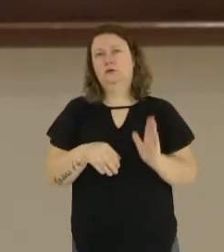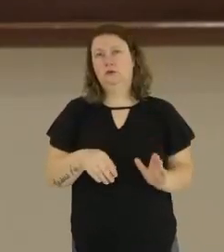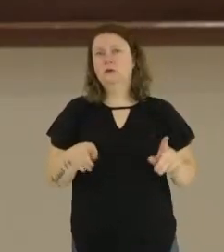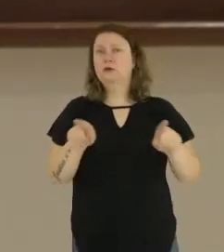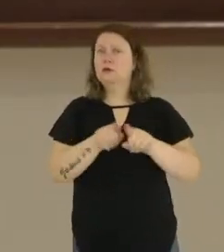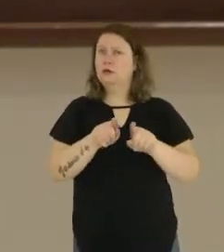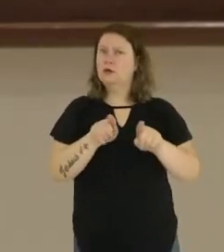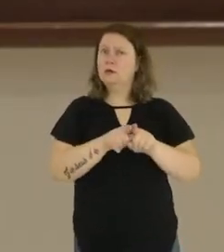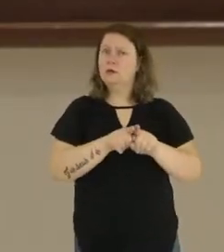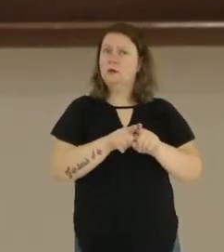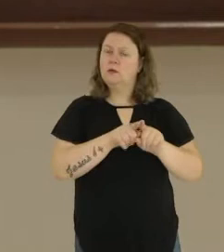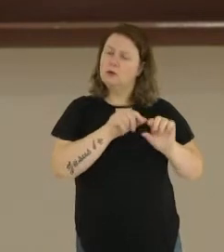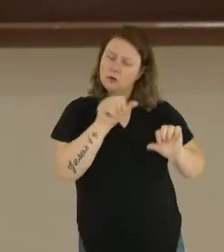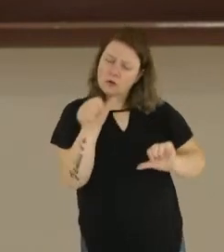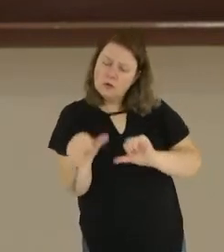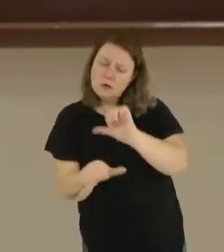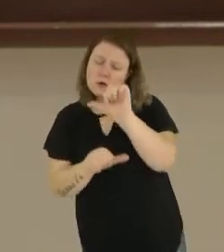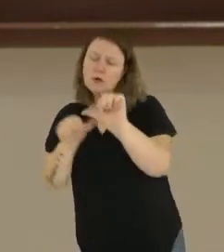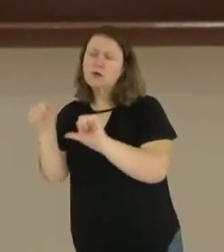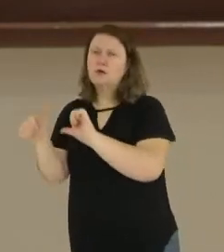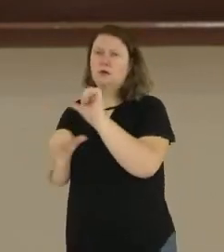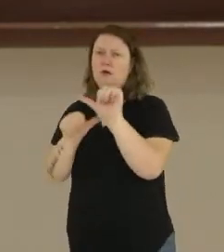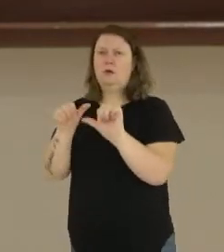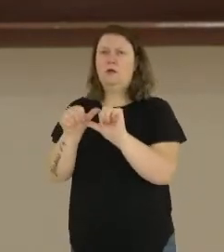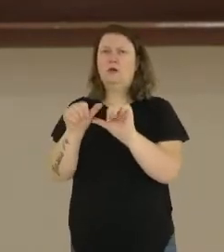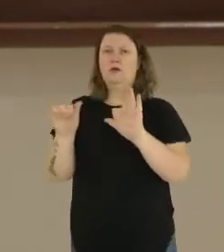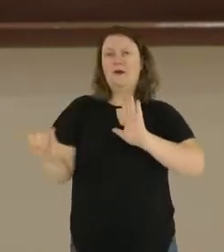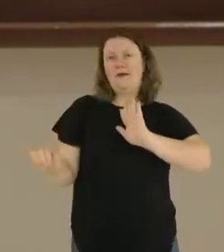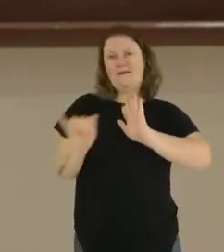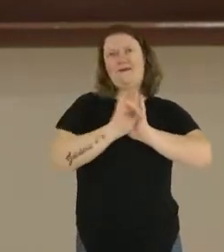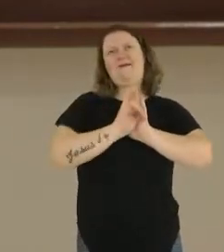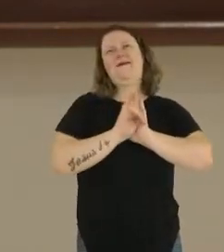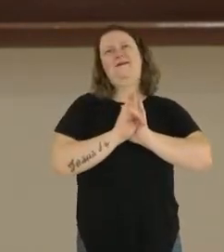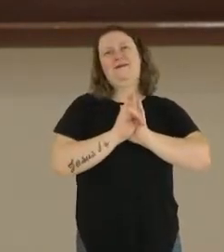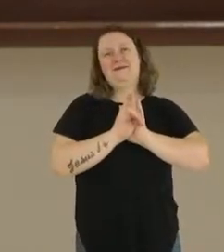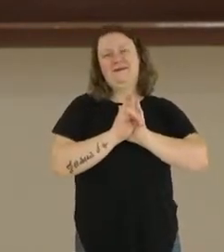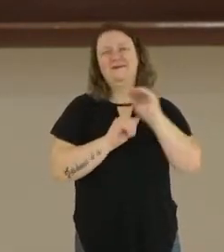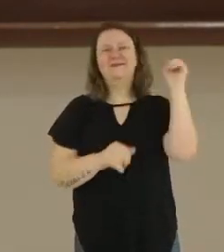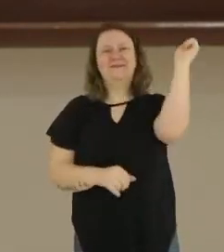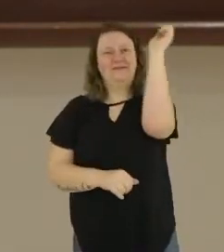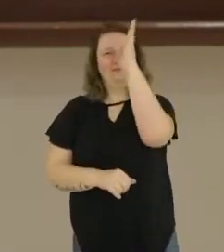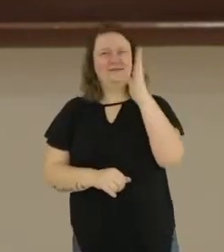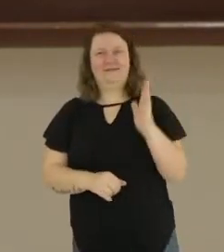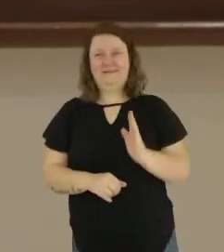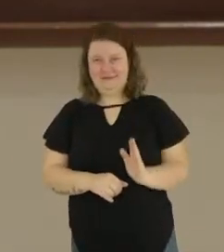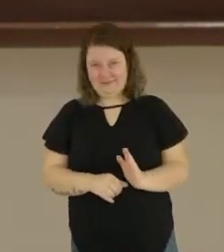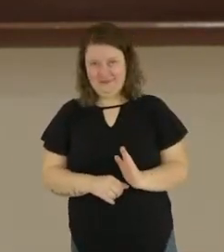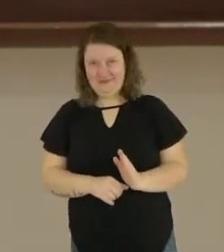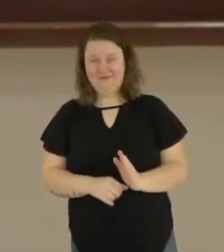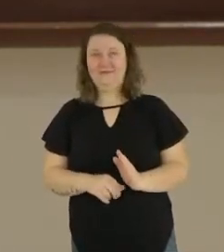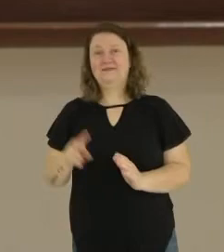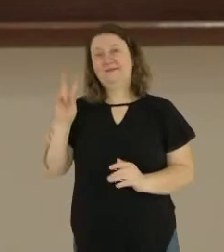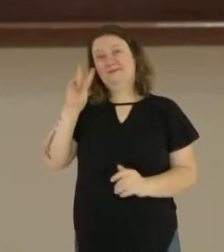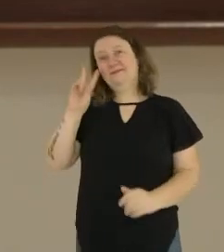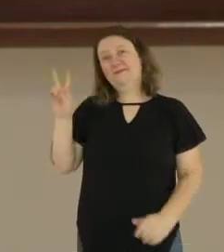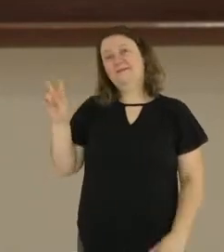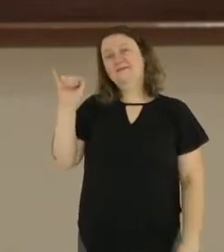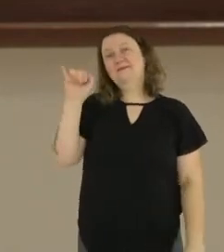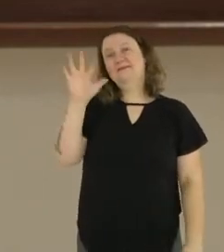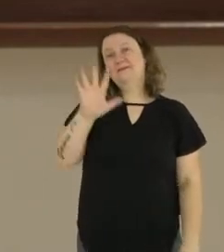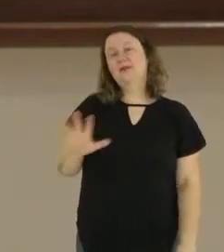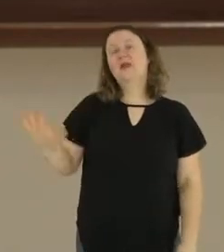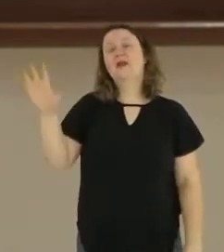pouco mais qual é o conceito de identidade da nossa nação. Aqui a gente tem uma imagem que mostra a colheita